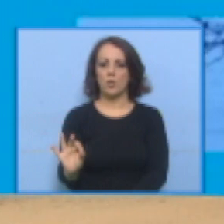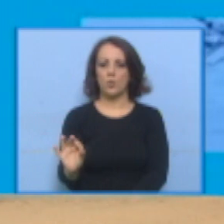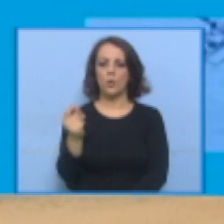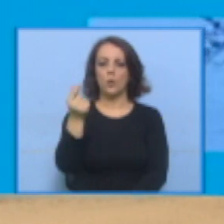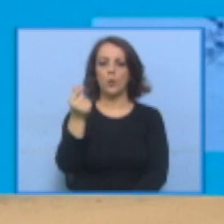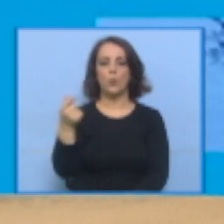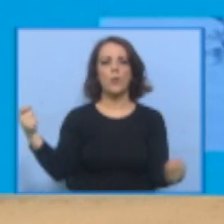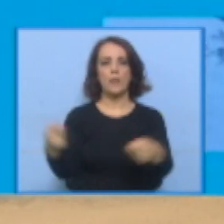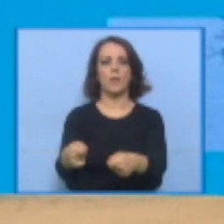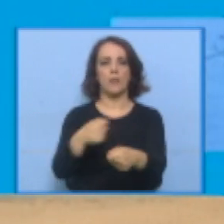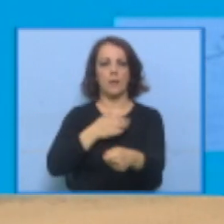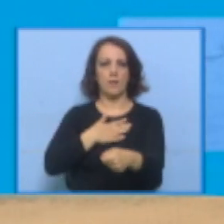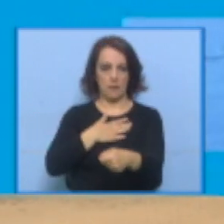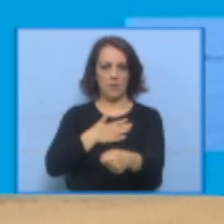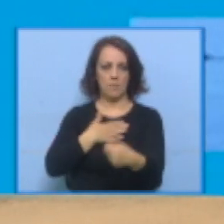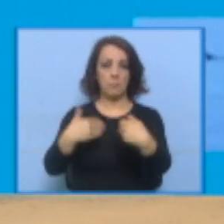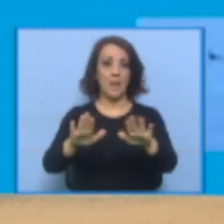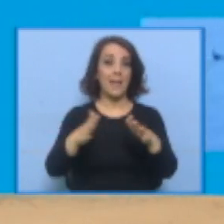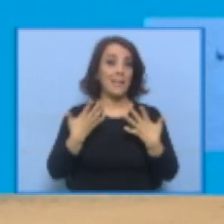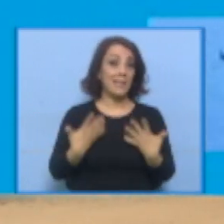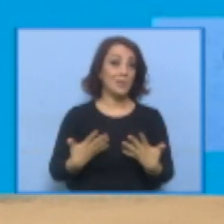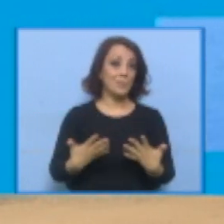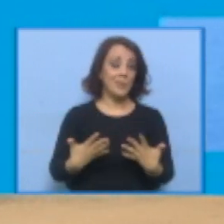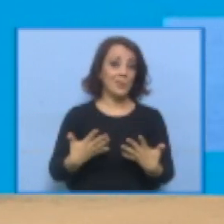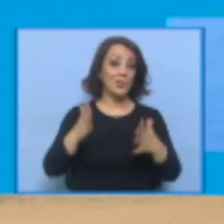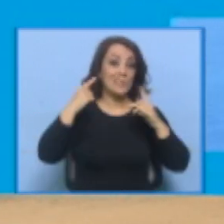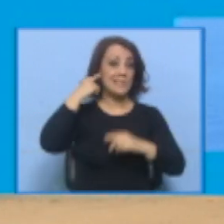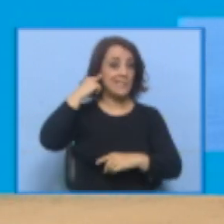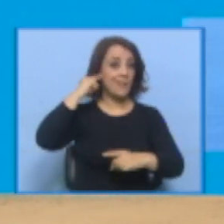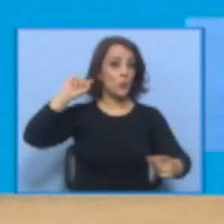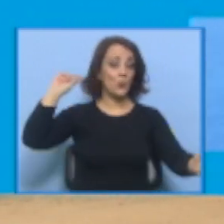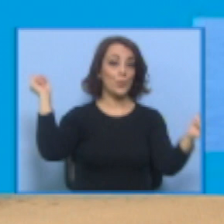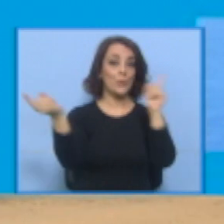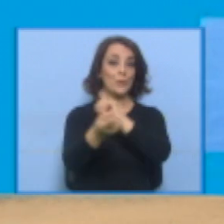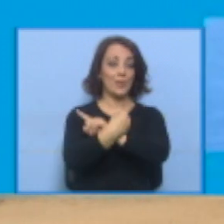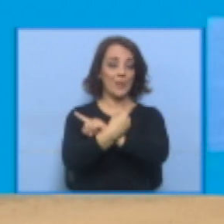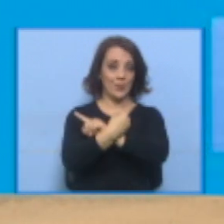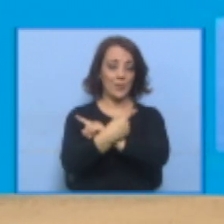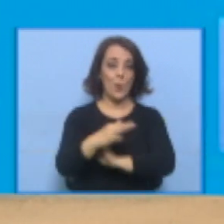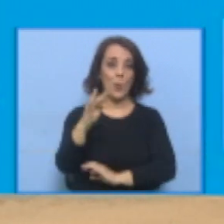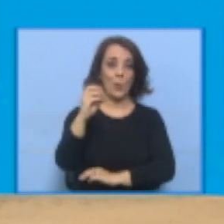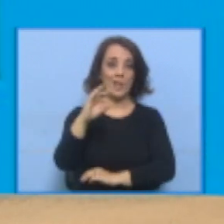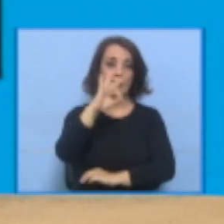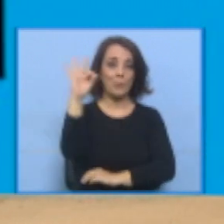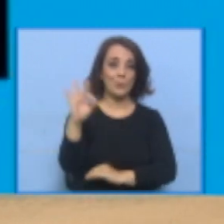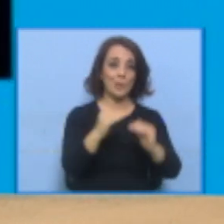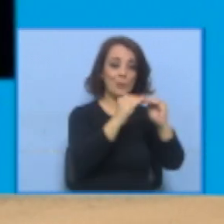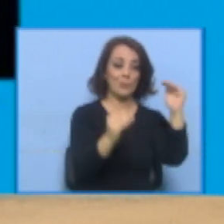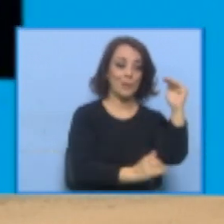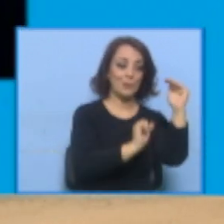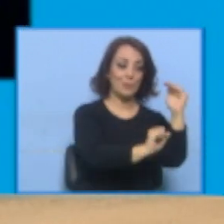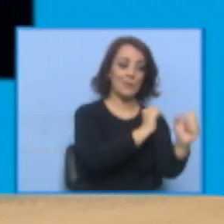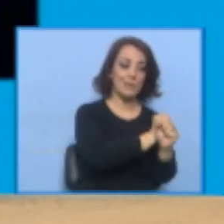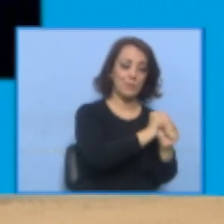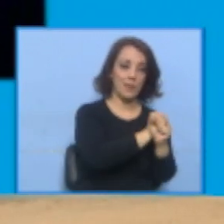capital, neste momento já está inversa. É menos de 40% já para o trabalho e mais